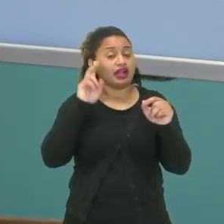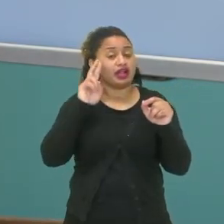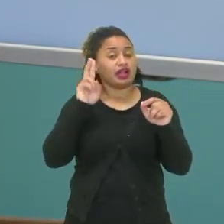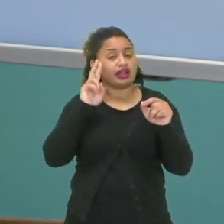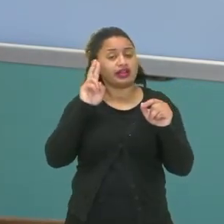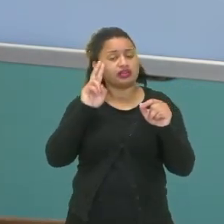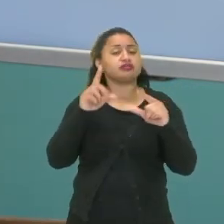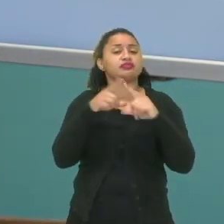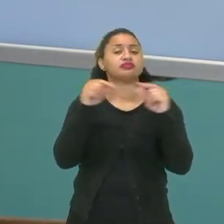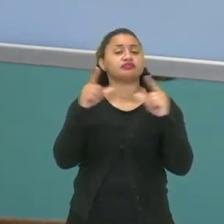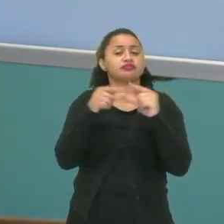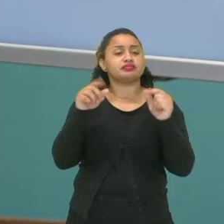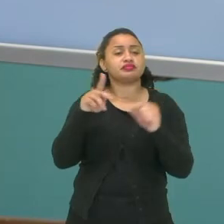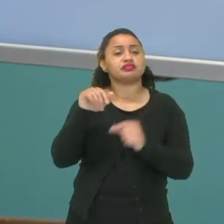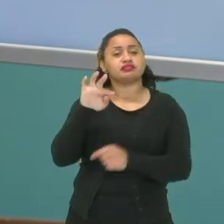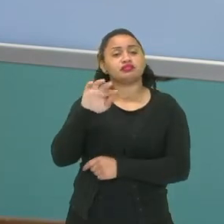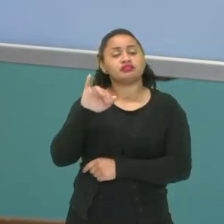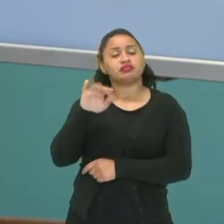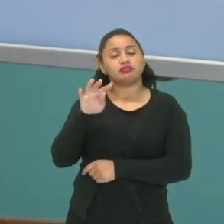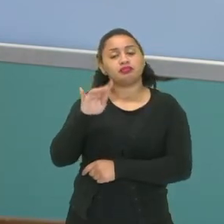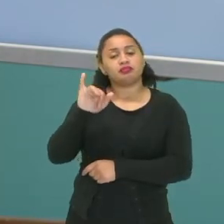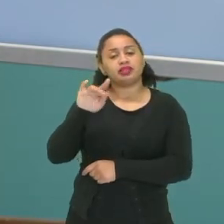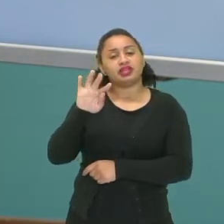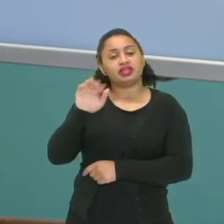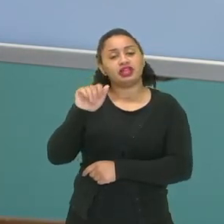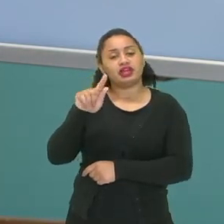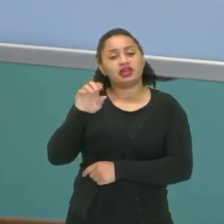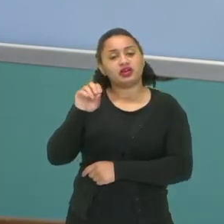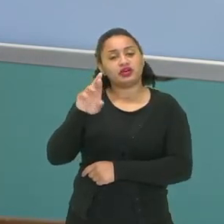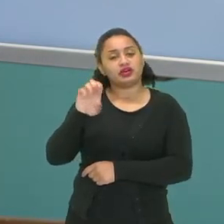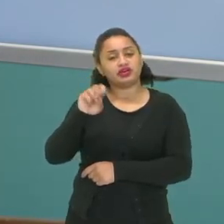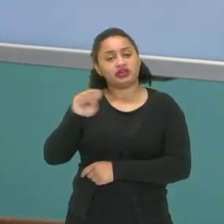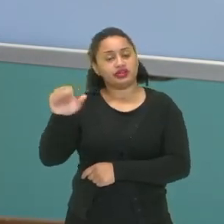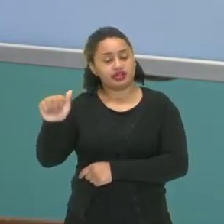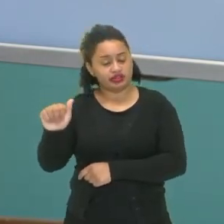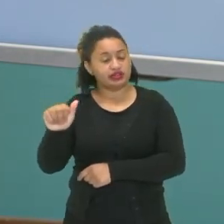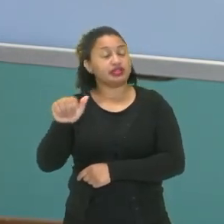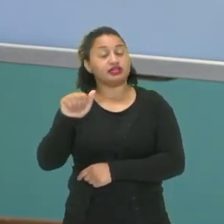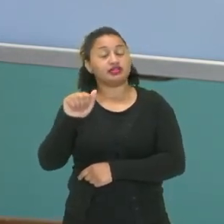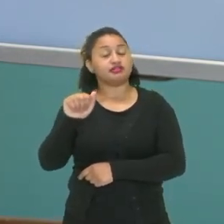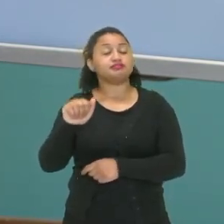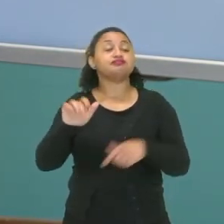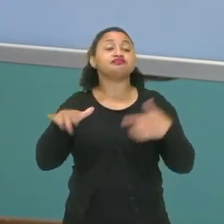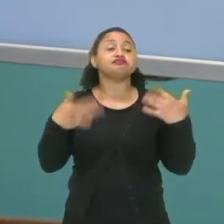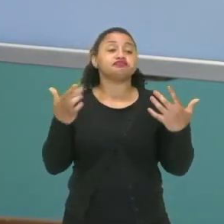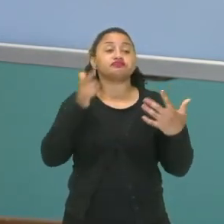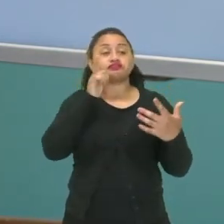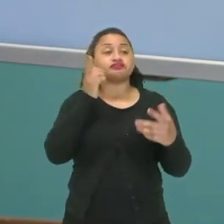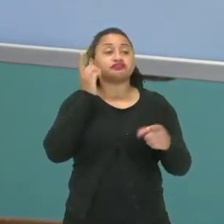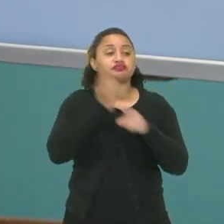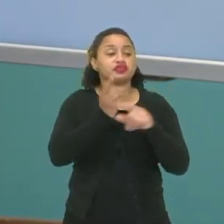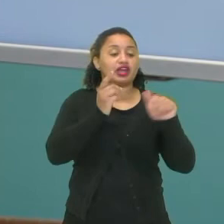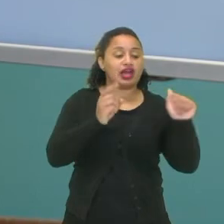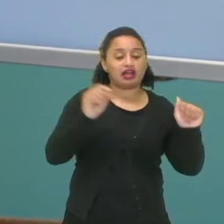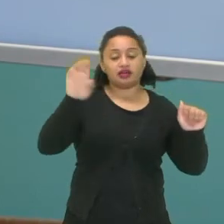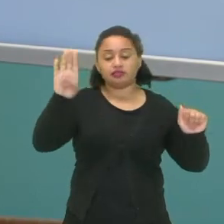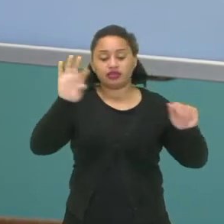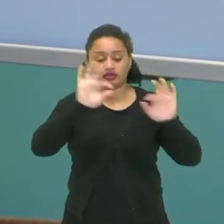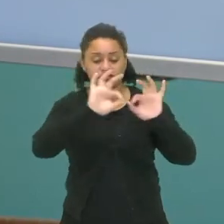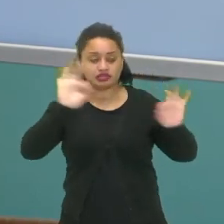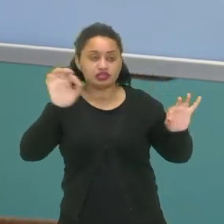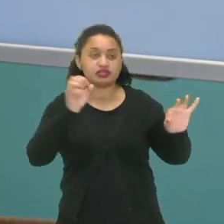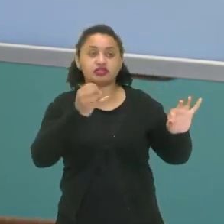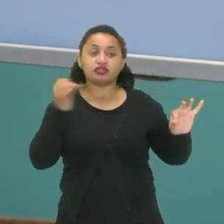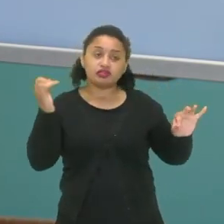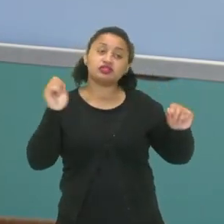gente também fez uma retomada nas últimas aulas. Então, para eu descobrir esta distância de A até B, eu posso